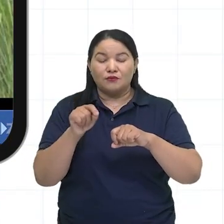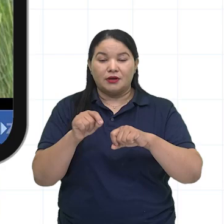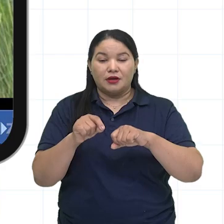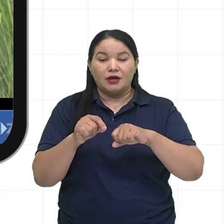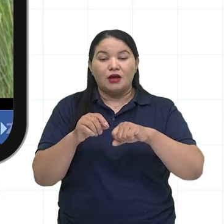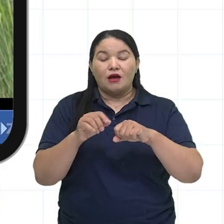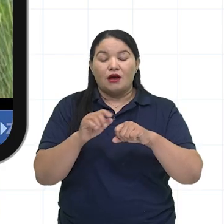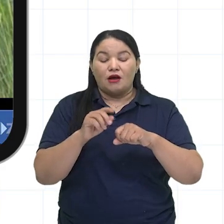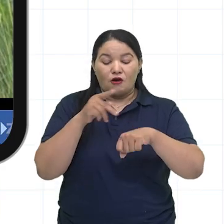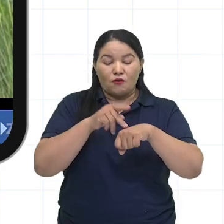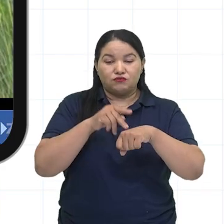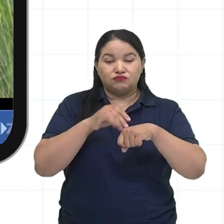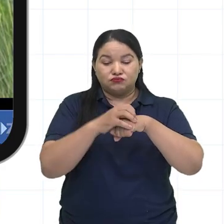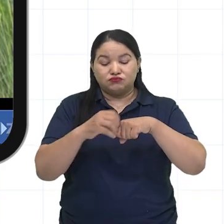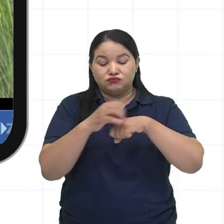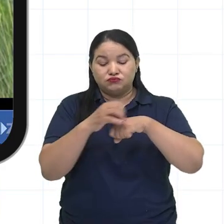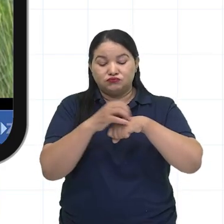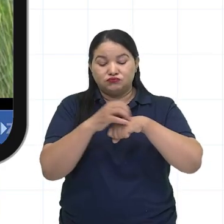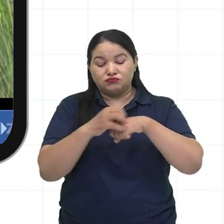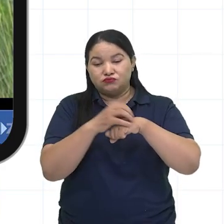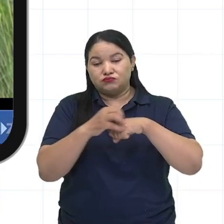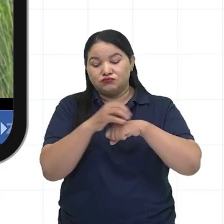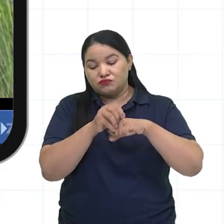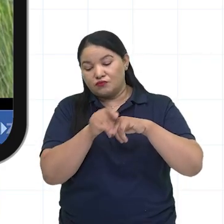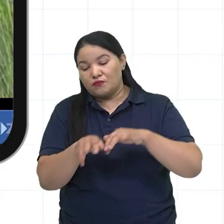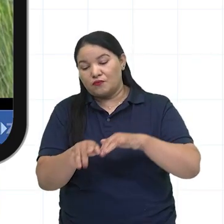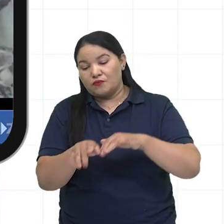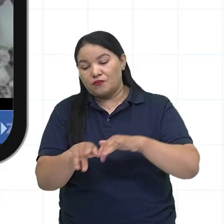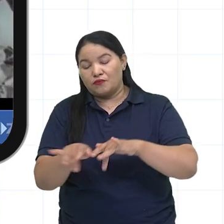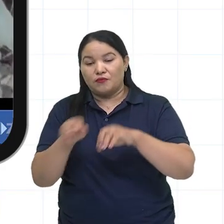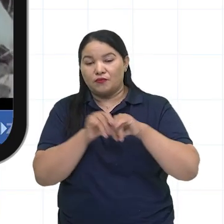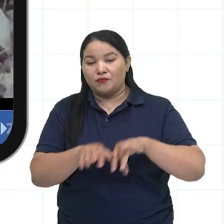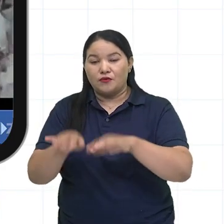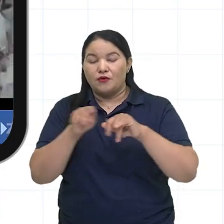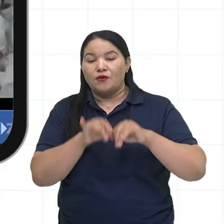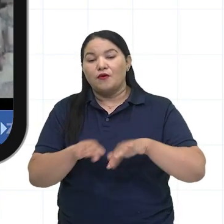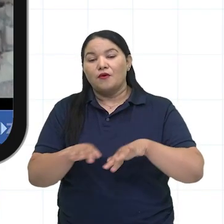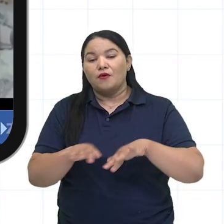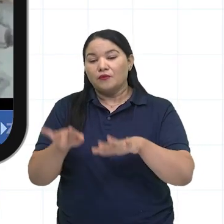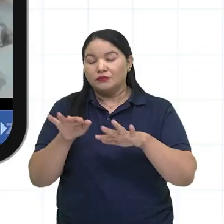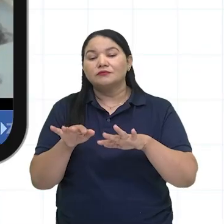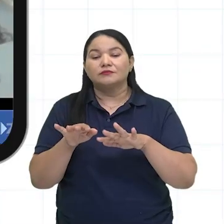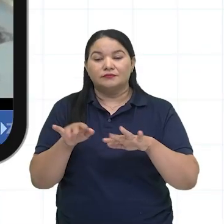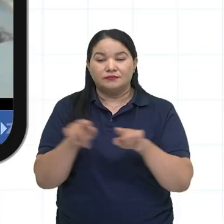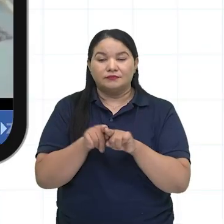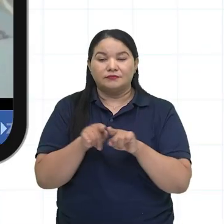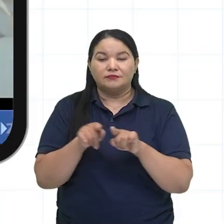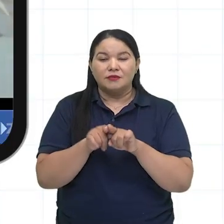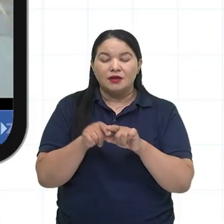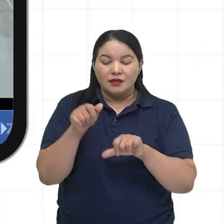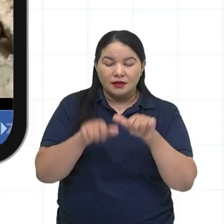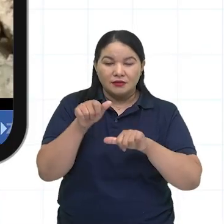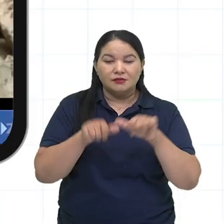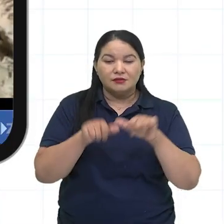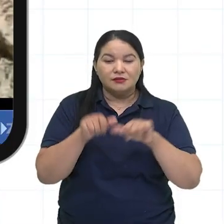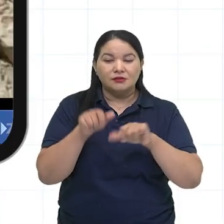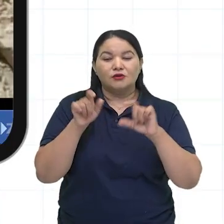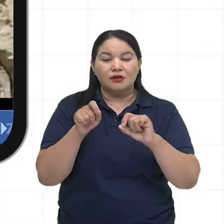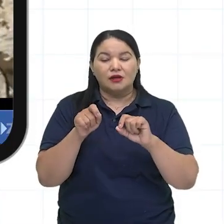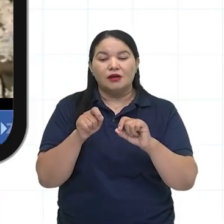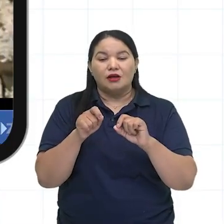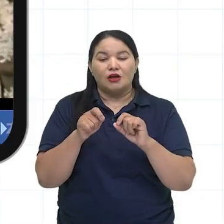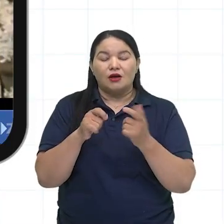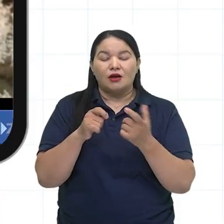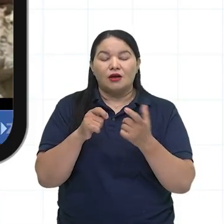outras rochas, certo? E aí você vai ter que analisar para saber qual é a composição. Então,